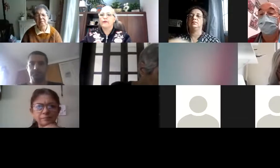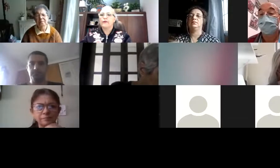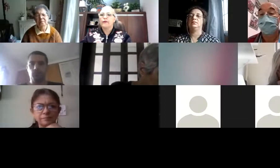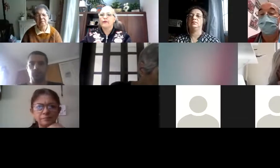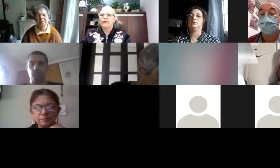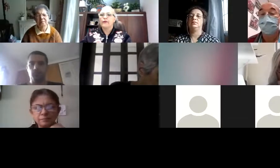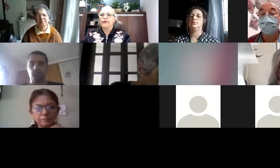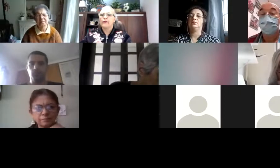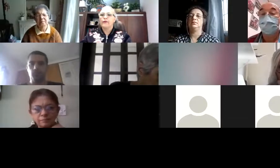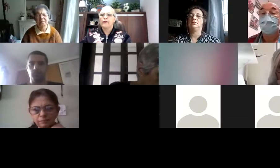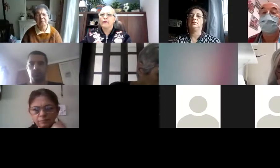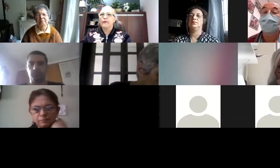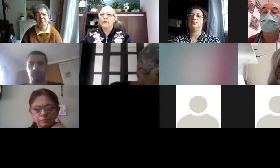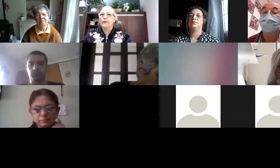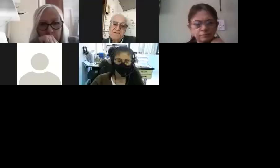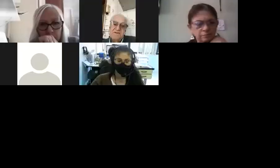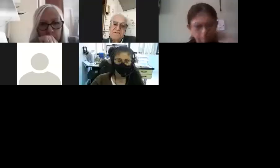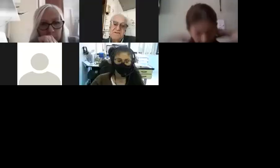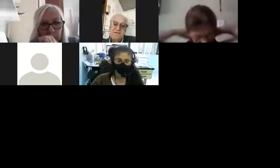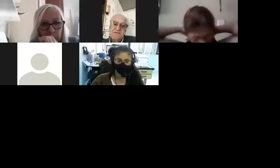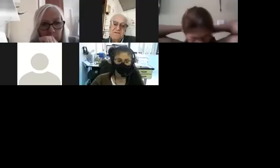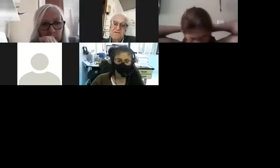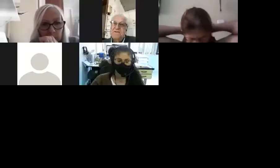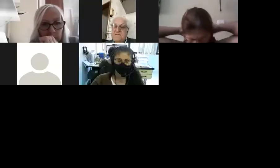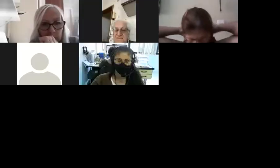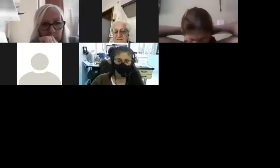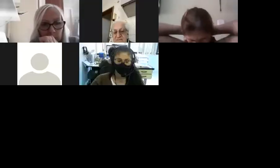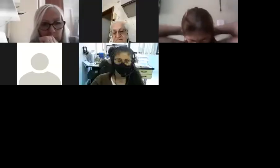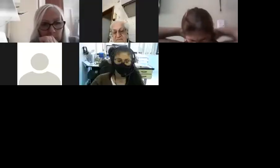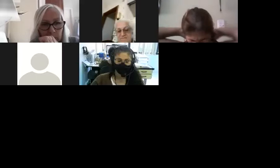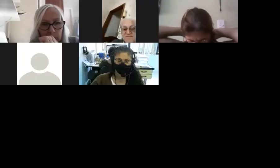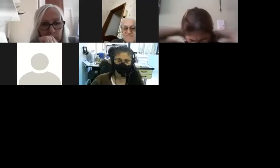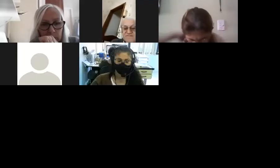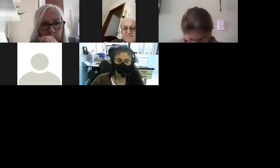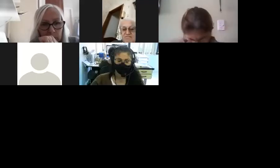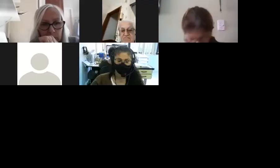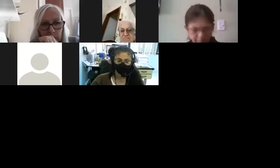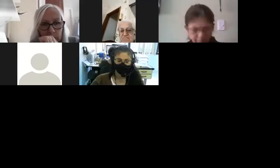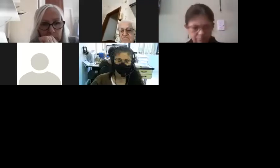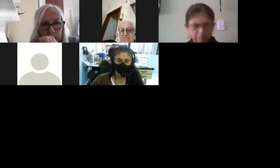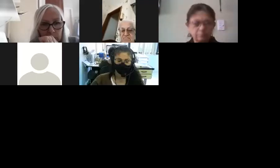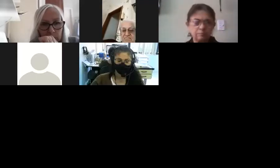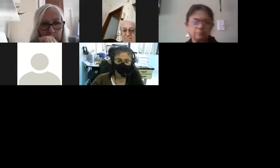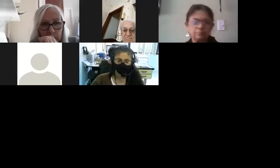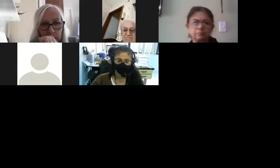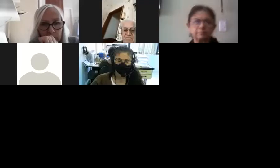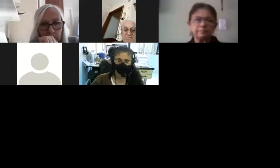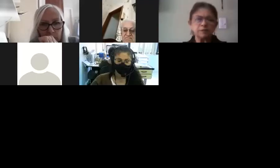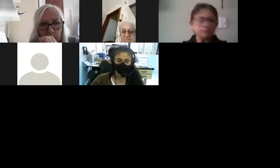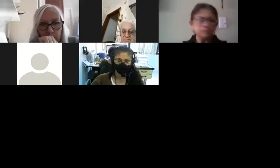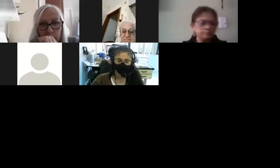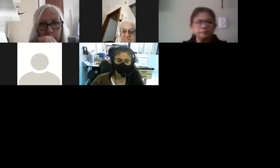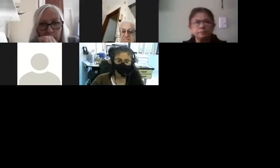pouquinho adiantado, e isso é bom. Então, a gente tem agora esse espaço para que as pessoas possam se colocar,